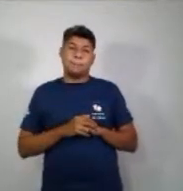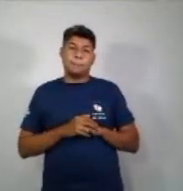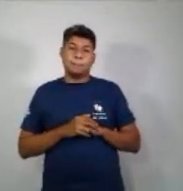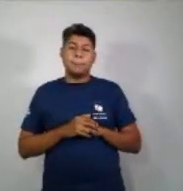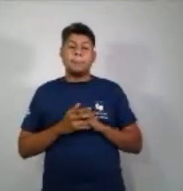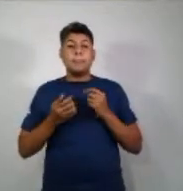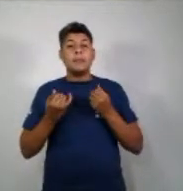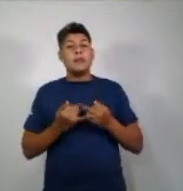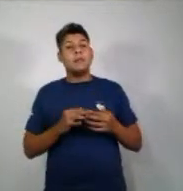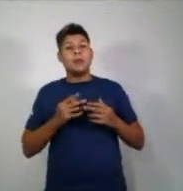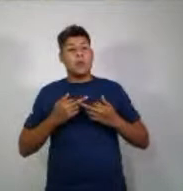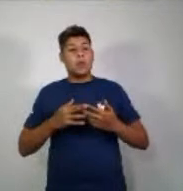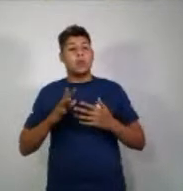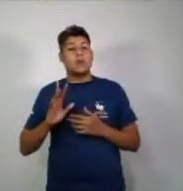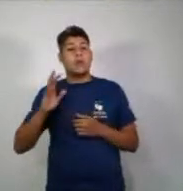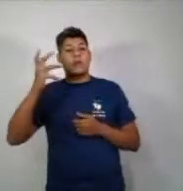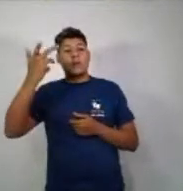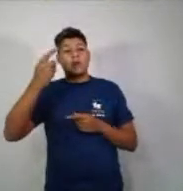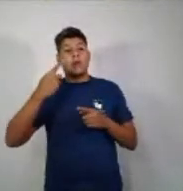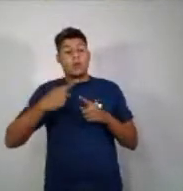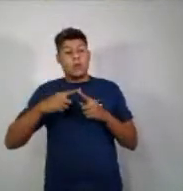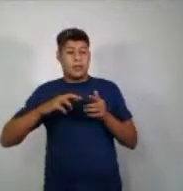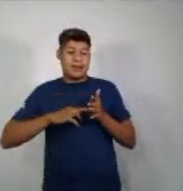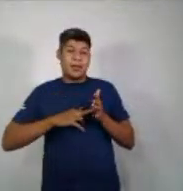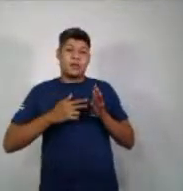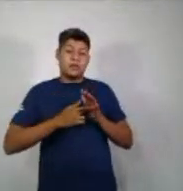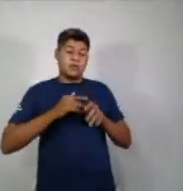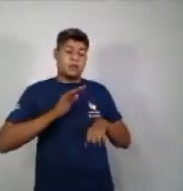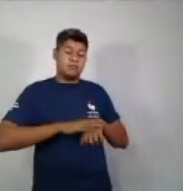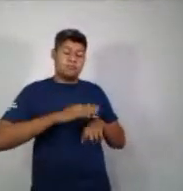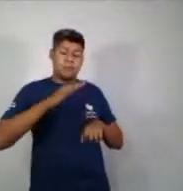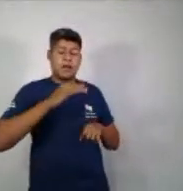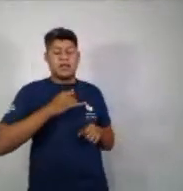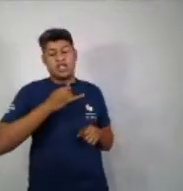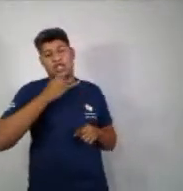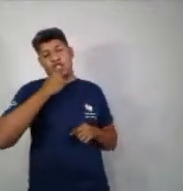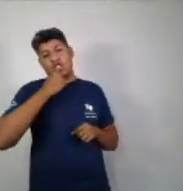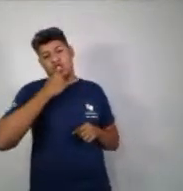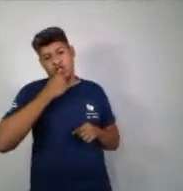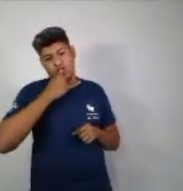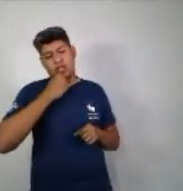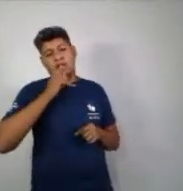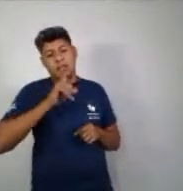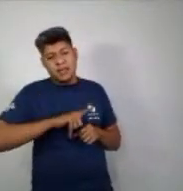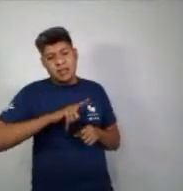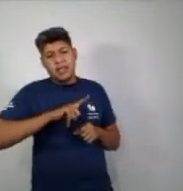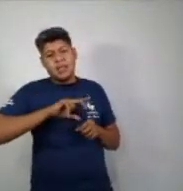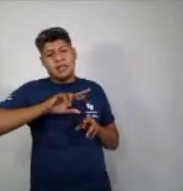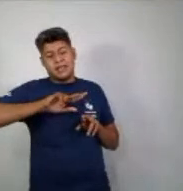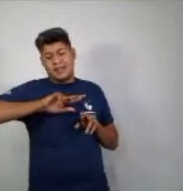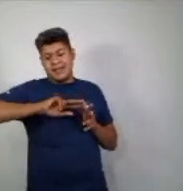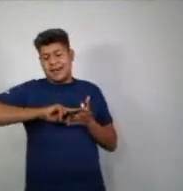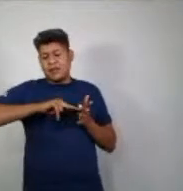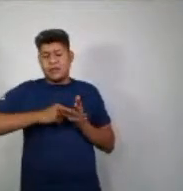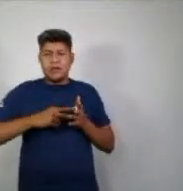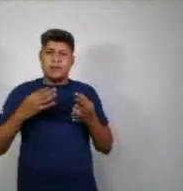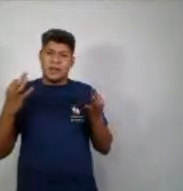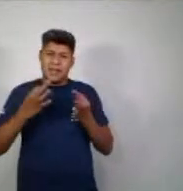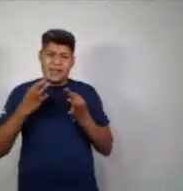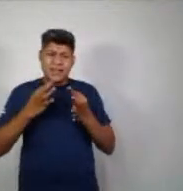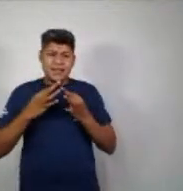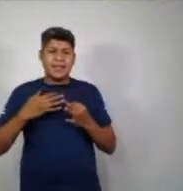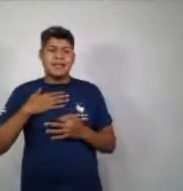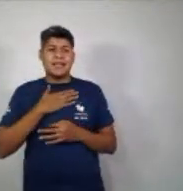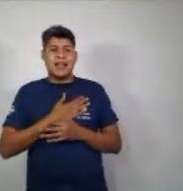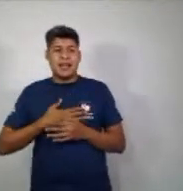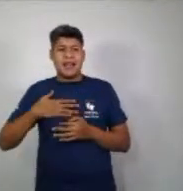esse episódio como a tradução mais triste que eu já fiz. Ele fez várias traduções lindas e alegres, e essa